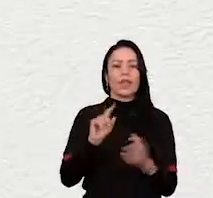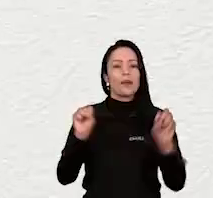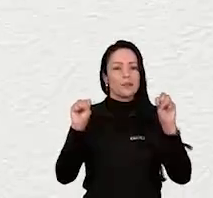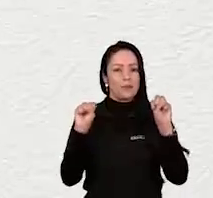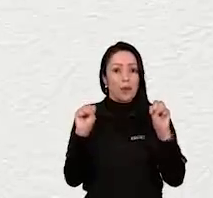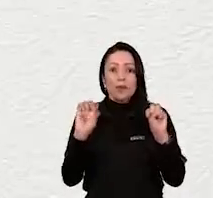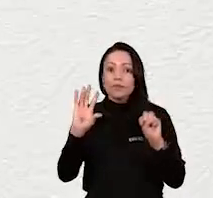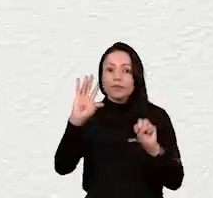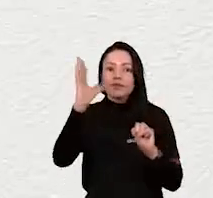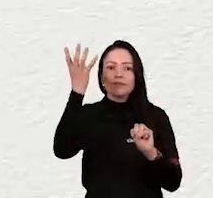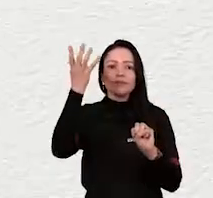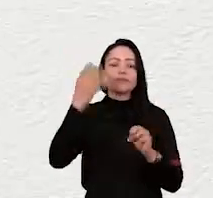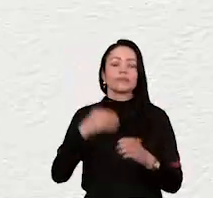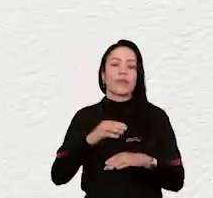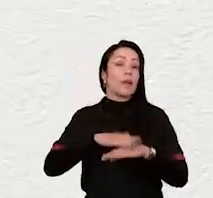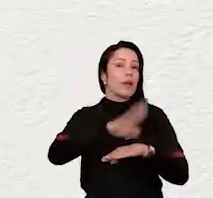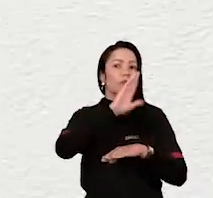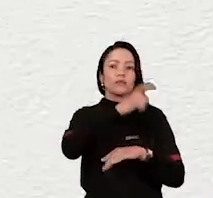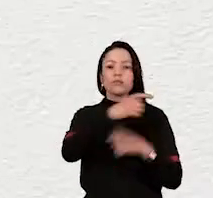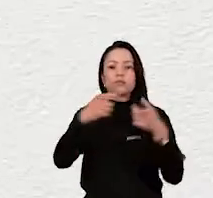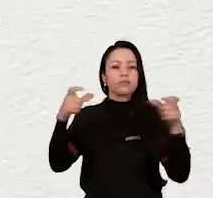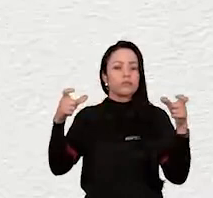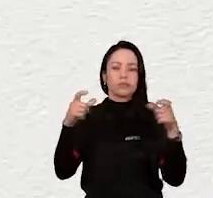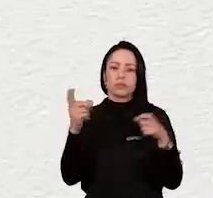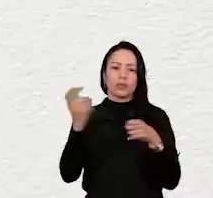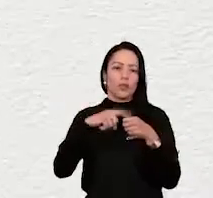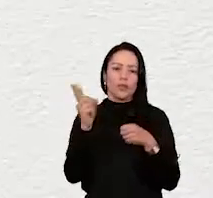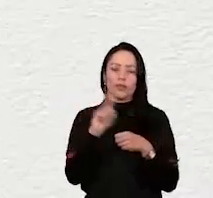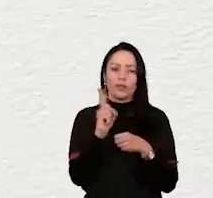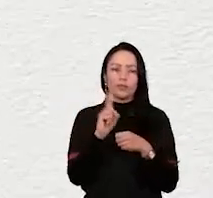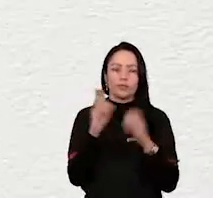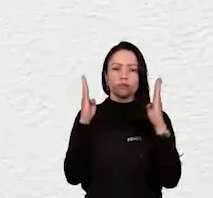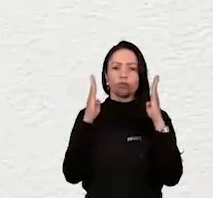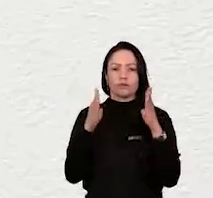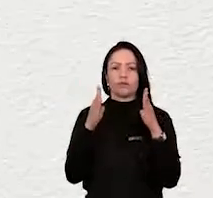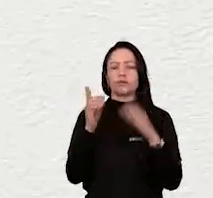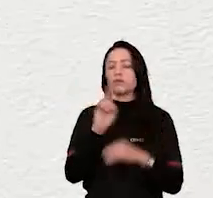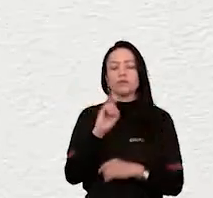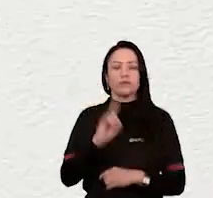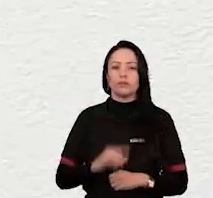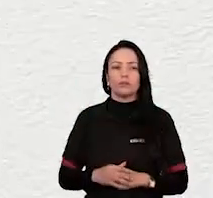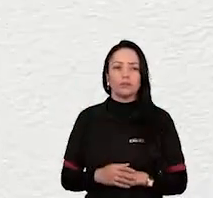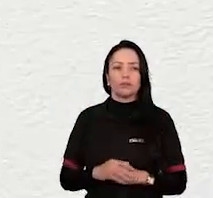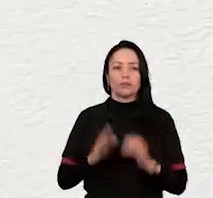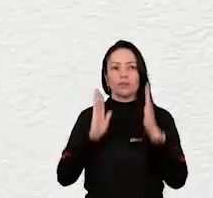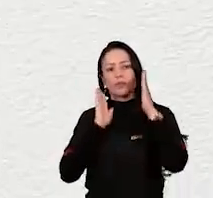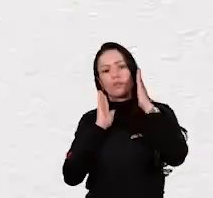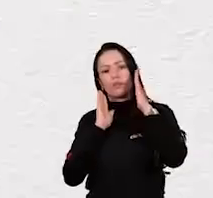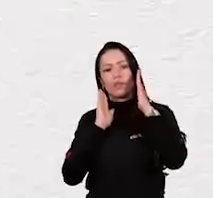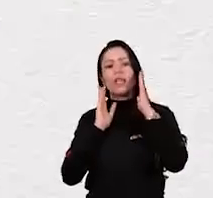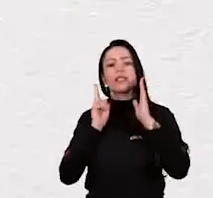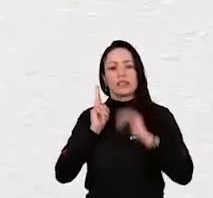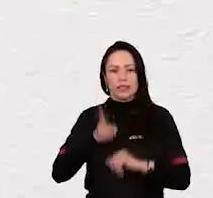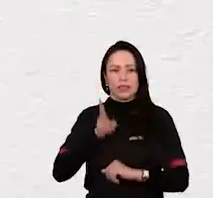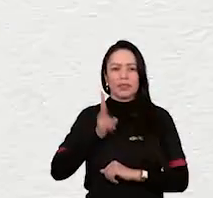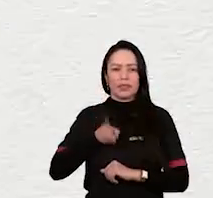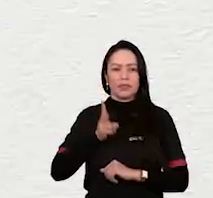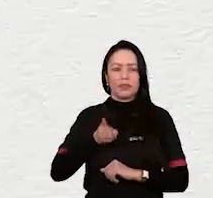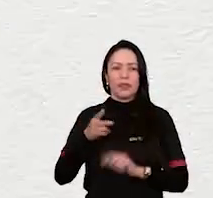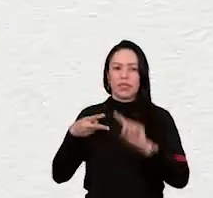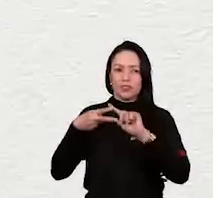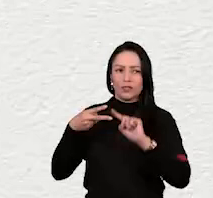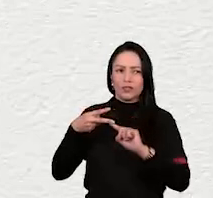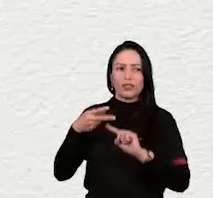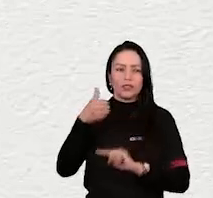acontecer. E a maioria não volta, né, Cris? Oi? A maioria não volta, A né? maioria não volta. Não volta. Aqui, na verdade, eu trouxe 2 casos de sucesso, porque a gente